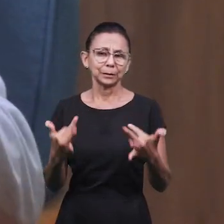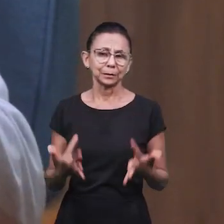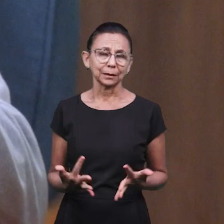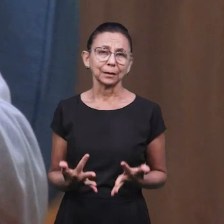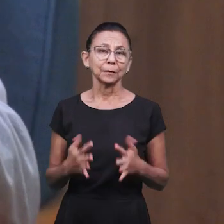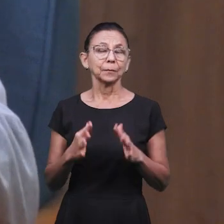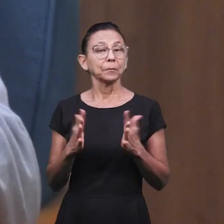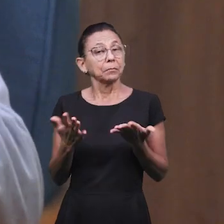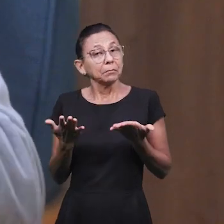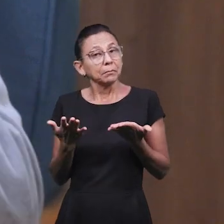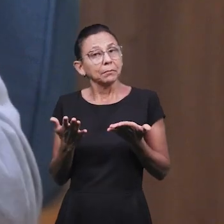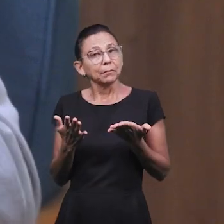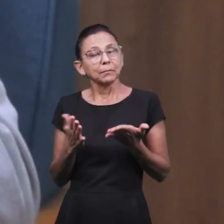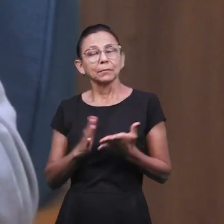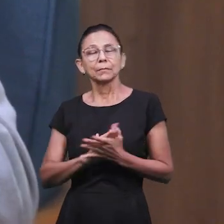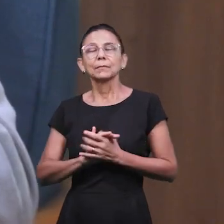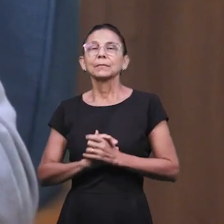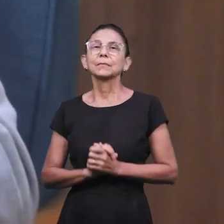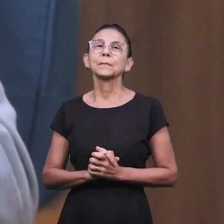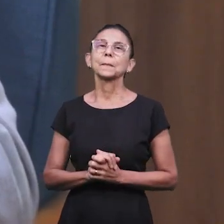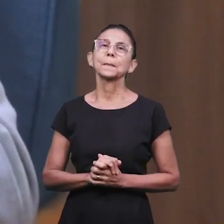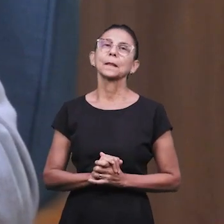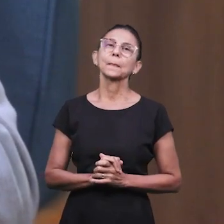explicativa, não é? Mas